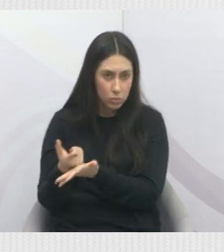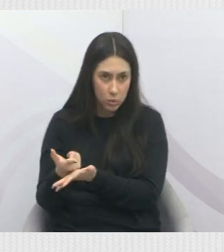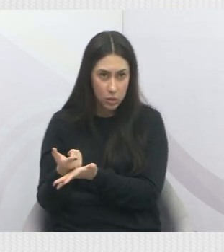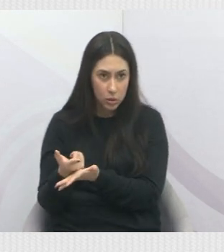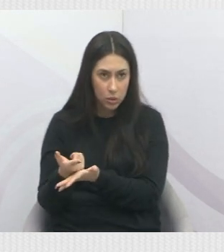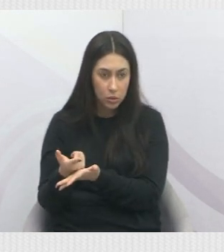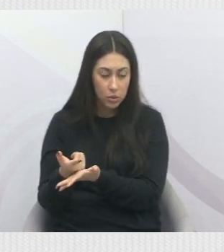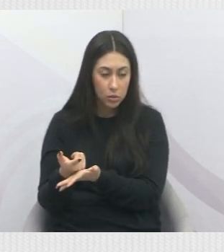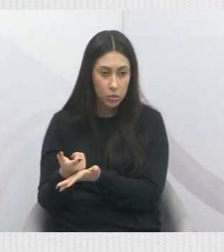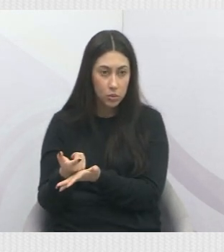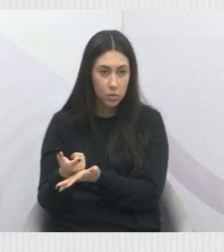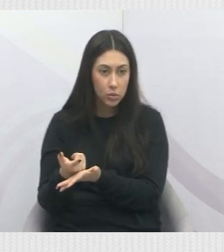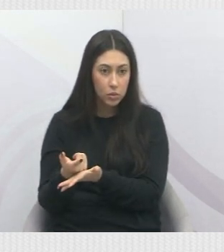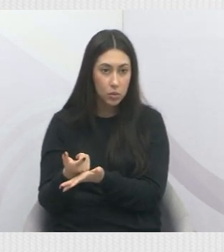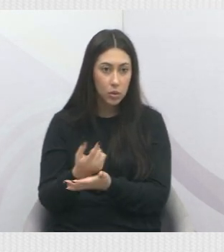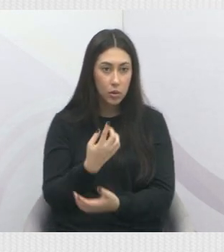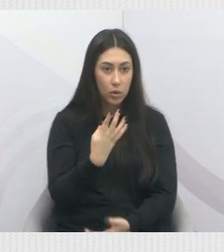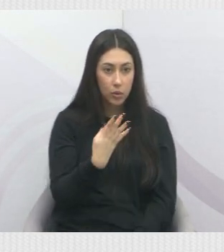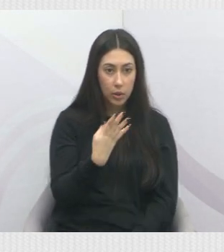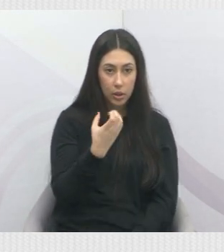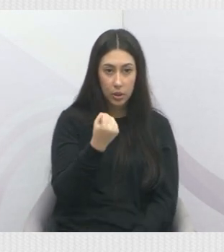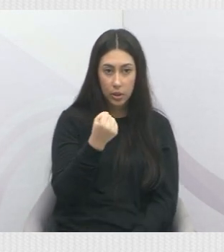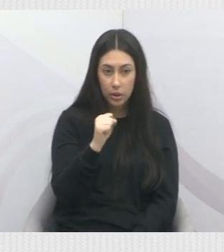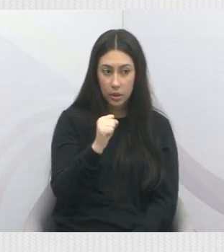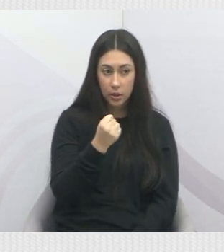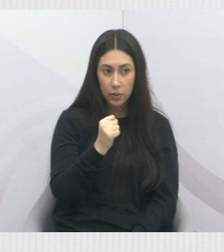convênios R$